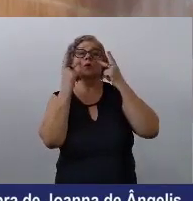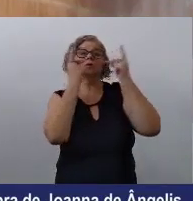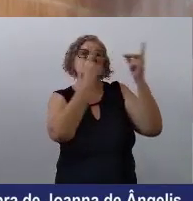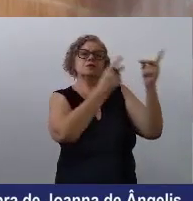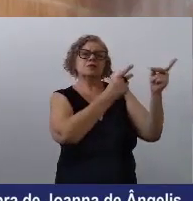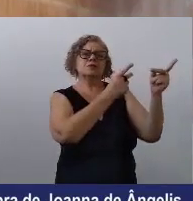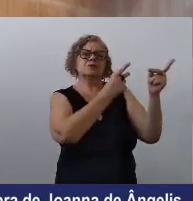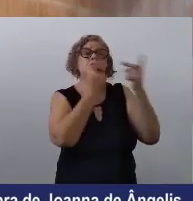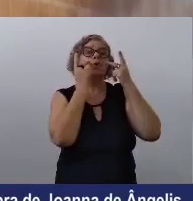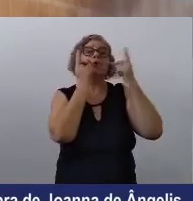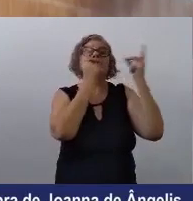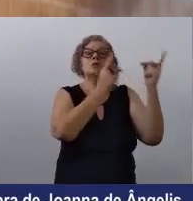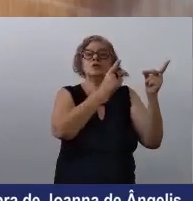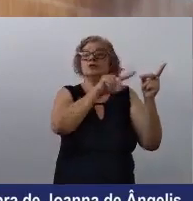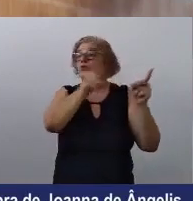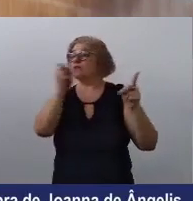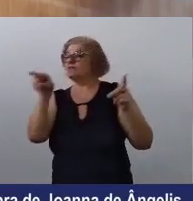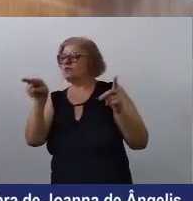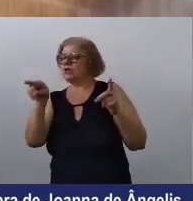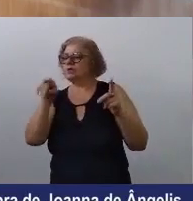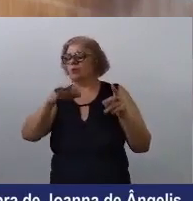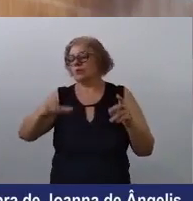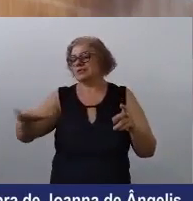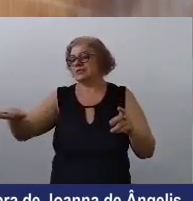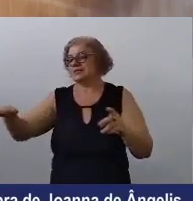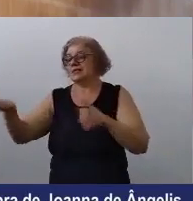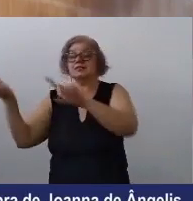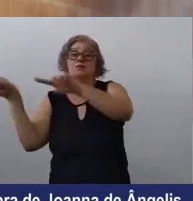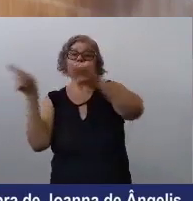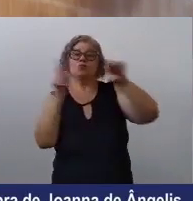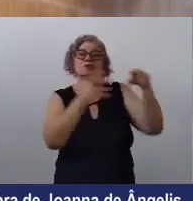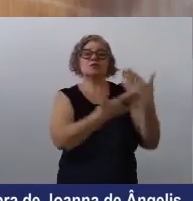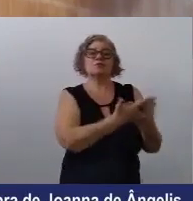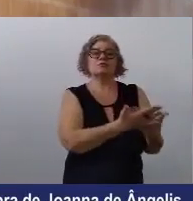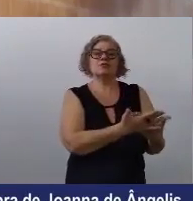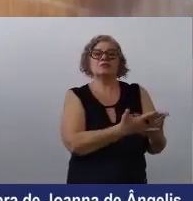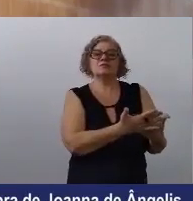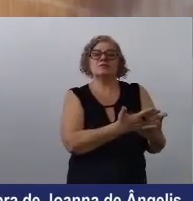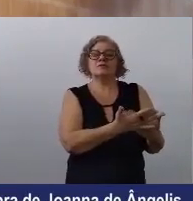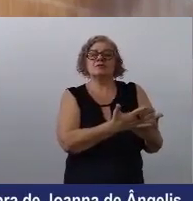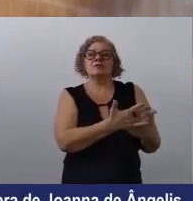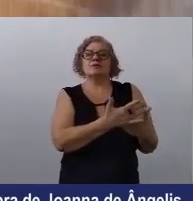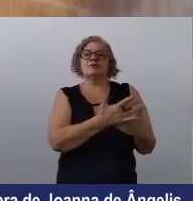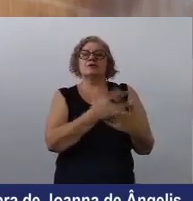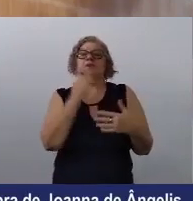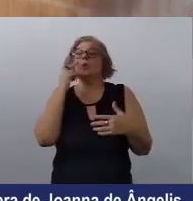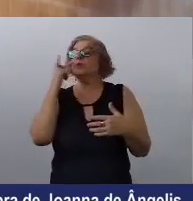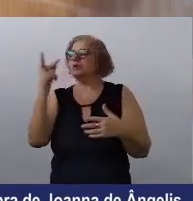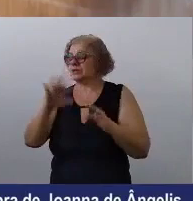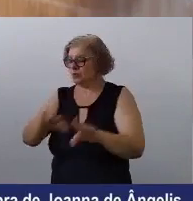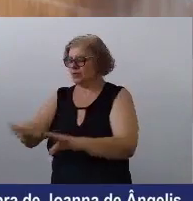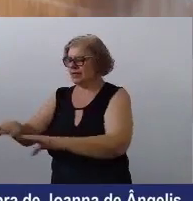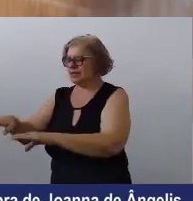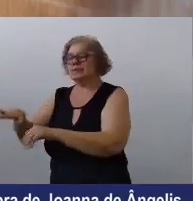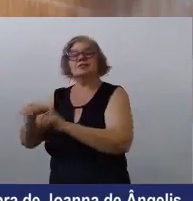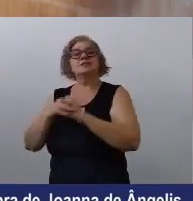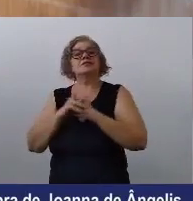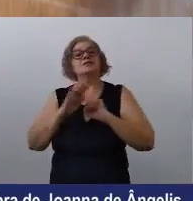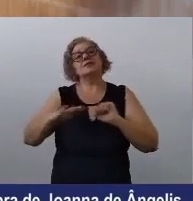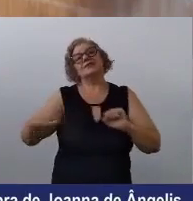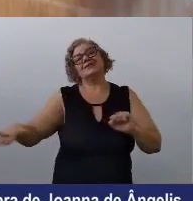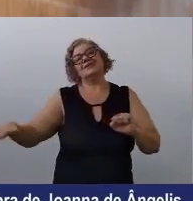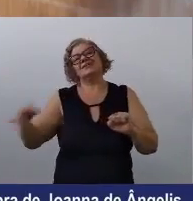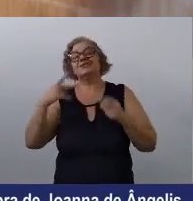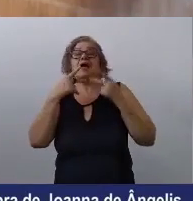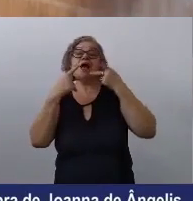E olhando ao lado, viu algumas crianças retornando da escola. E olhando para as